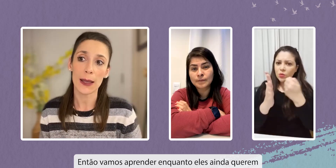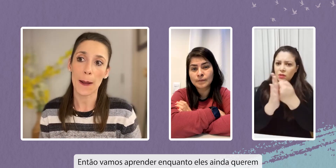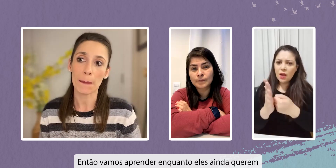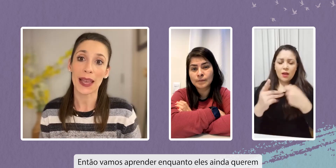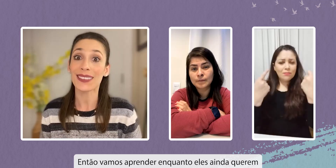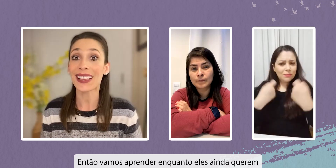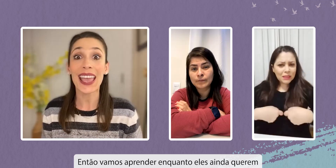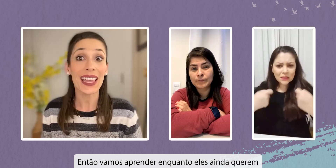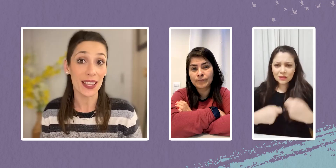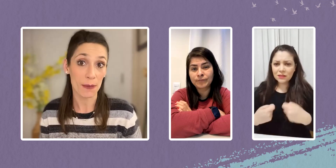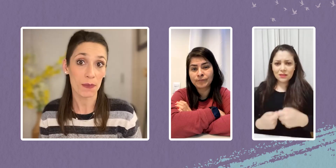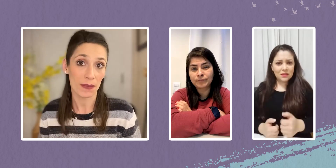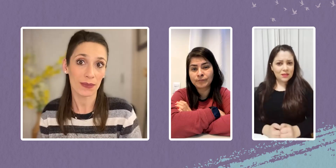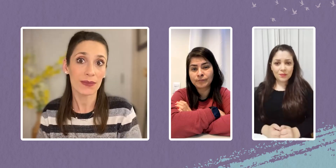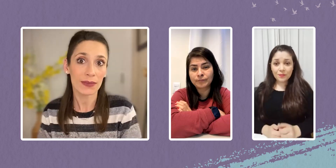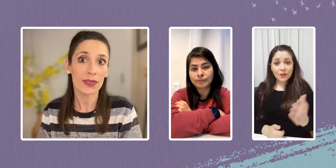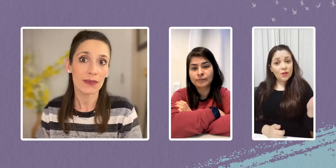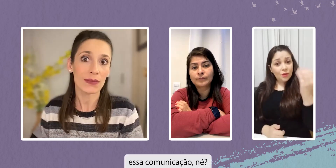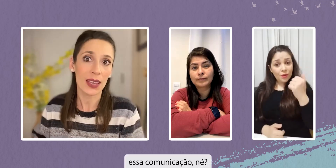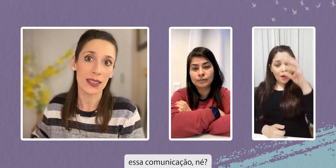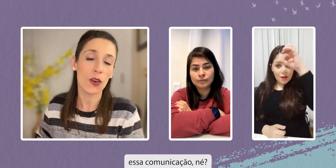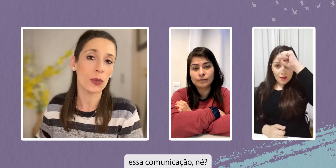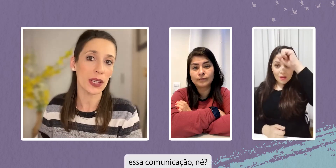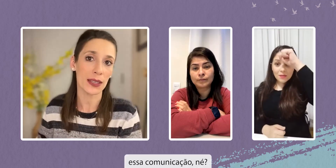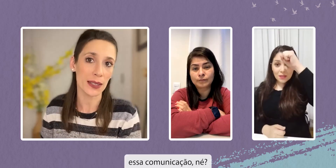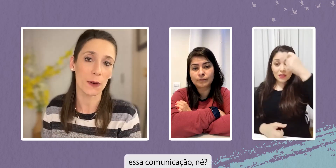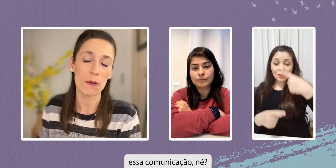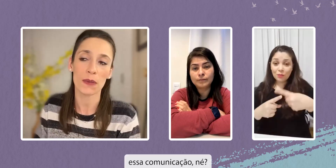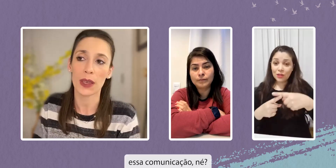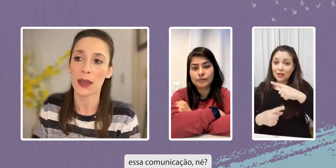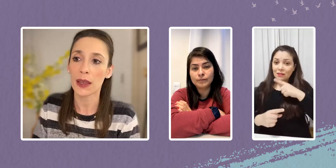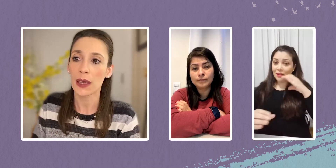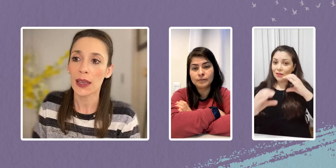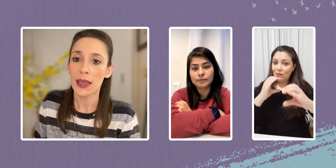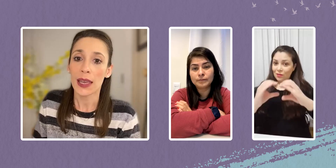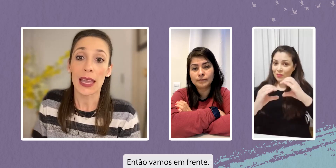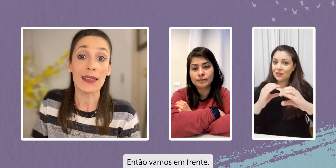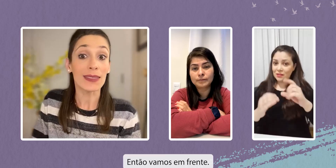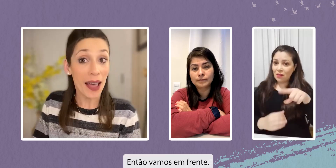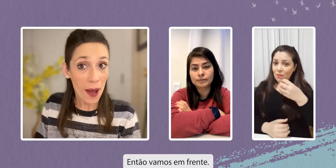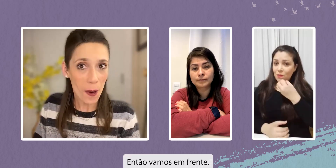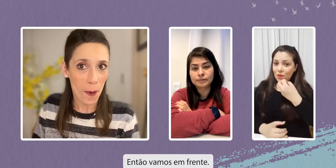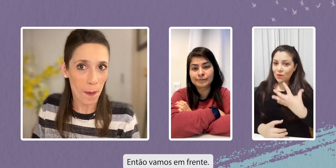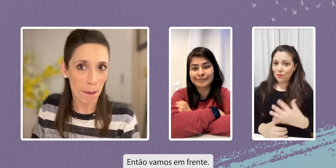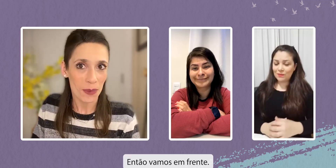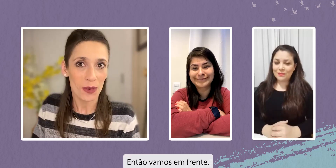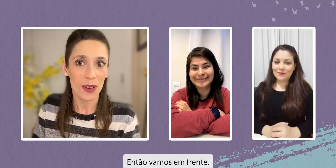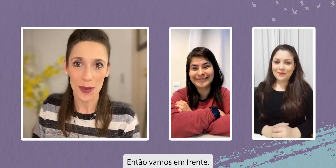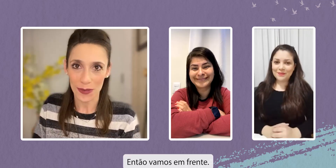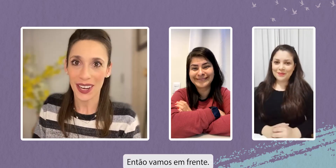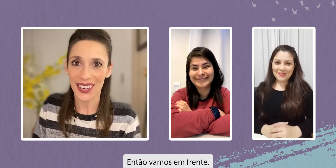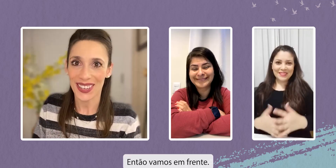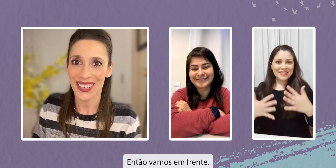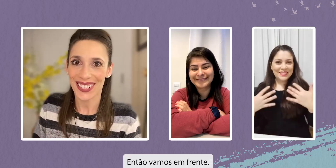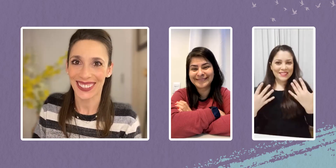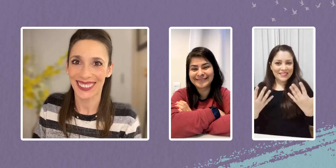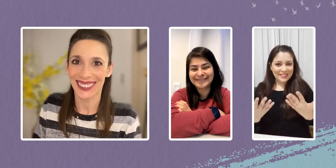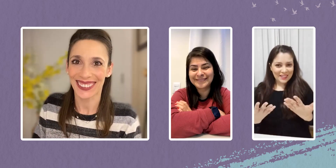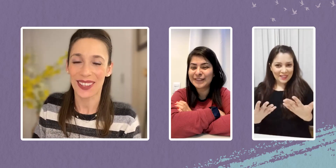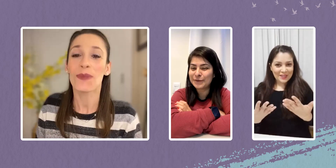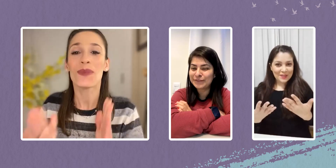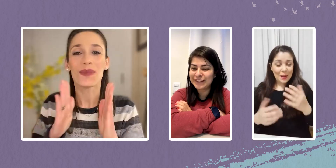eles ainda querem essa comunicação. Né? Então, vamos em